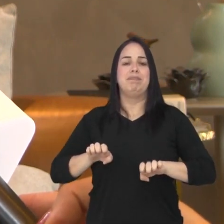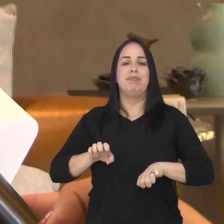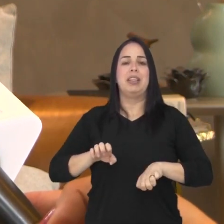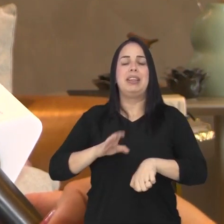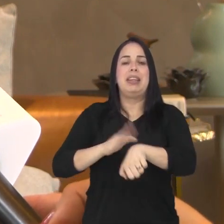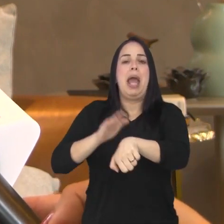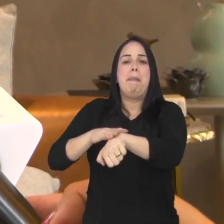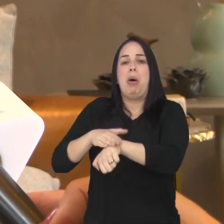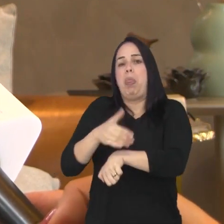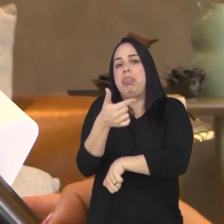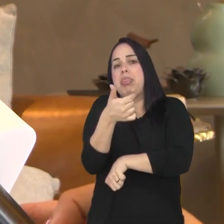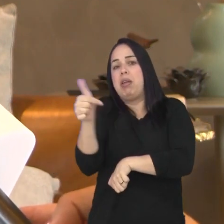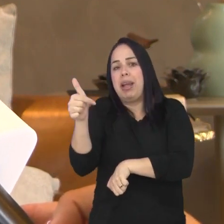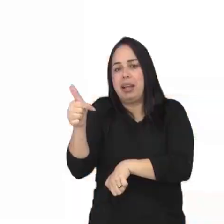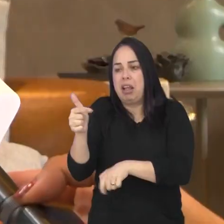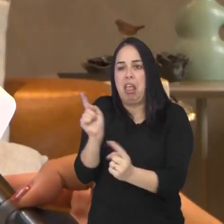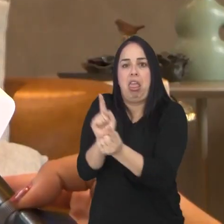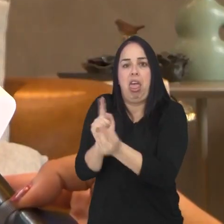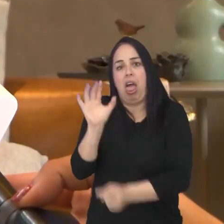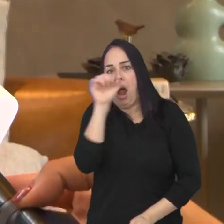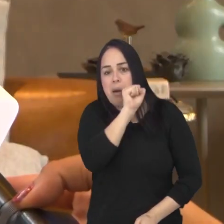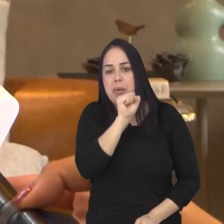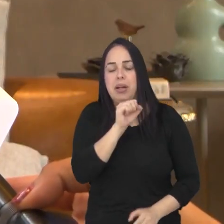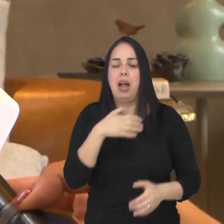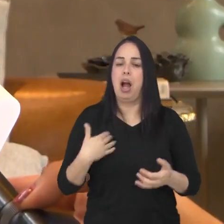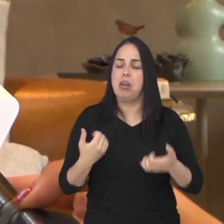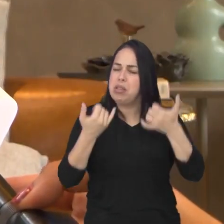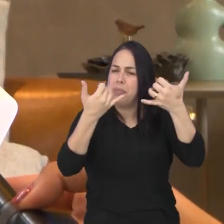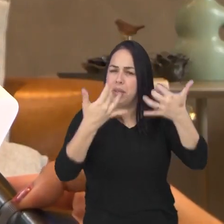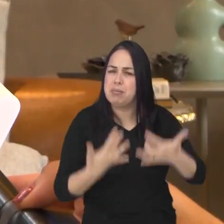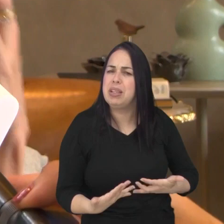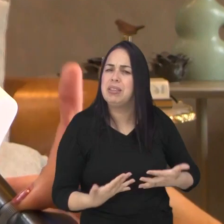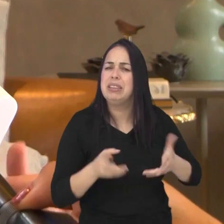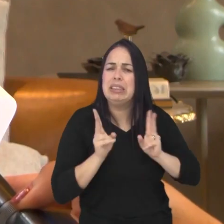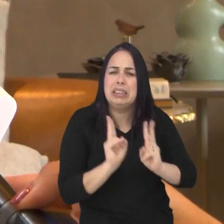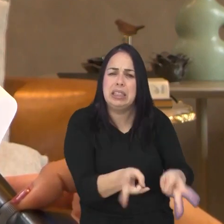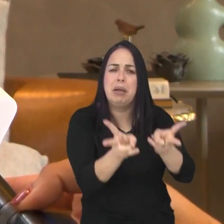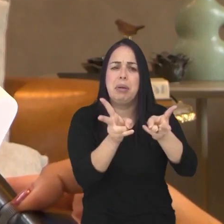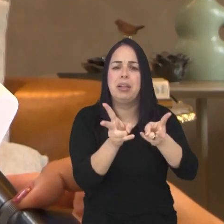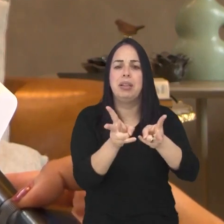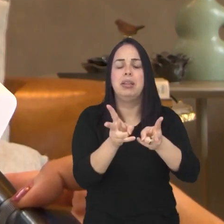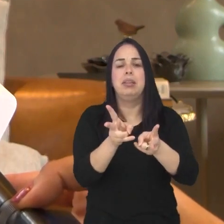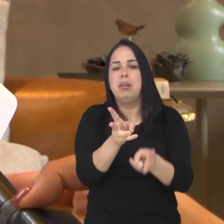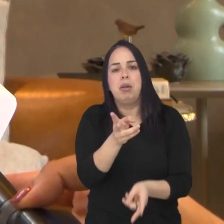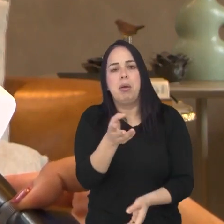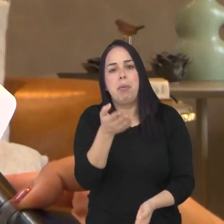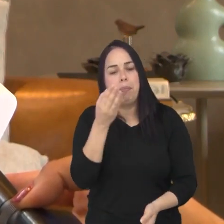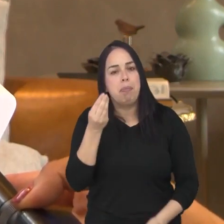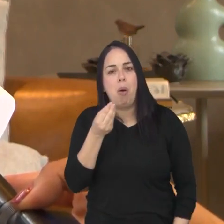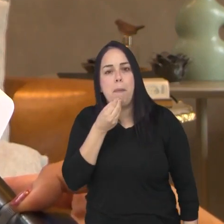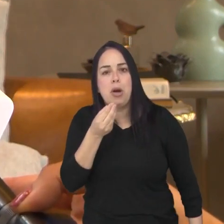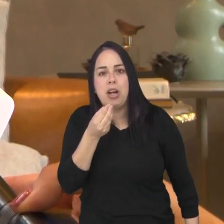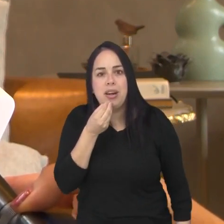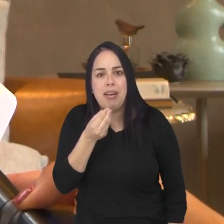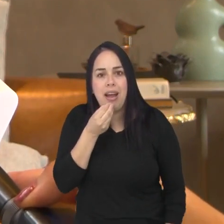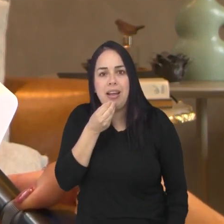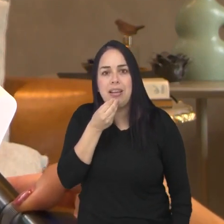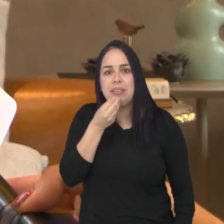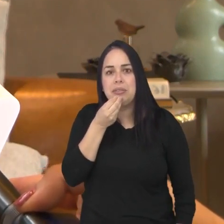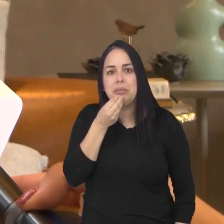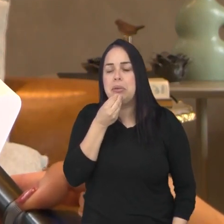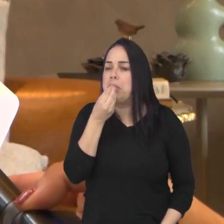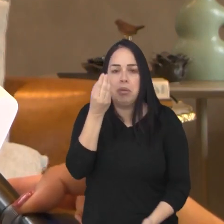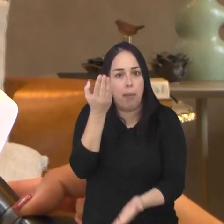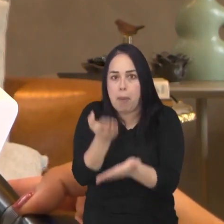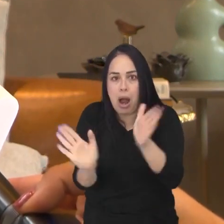dispõem de tempo para o profissional. Eu falo para todas as mães do grupo, eu acho que a todo momento, não perca a oportunidade de ensinar